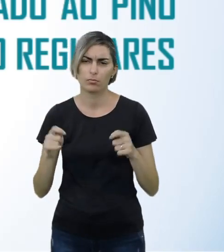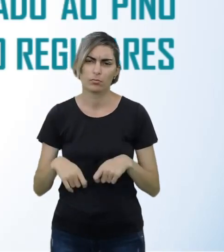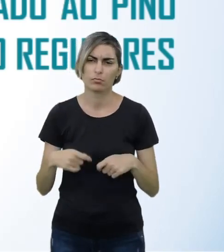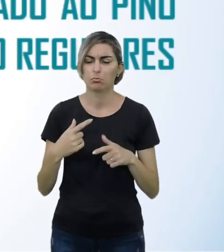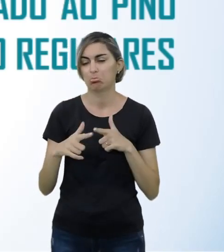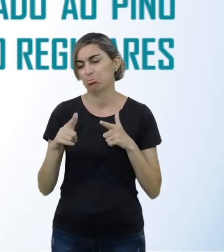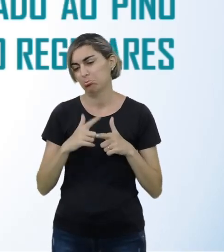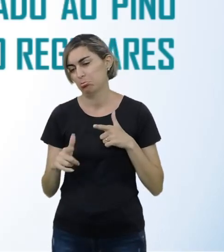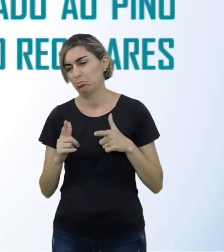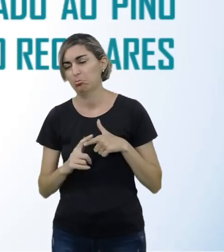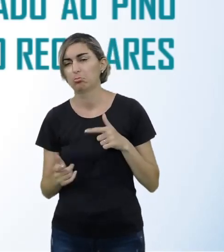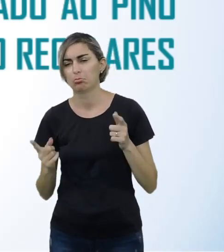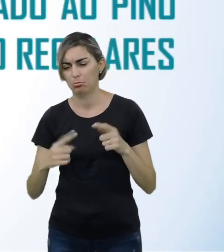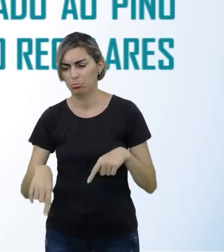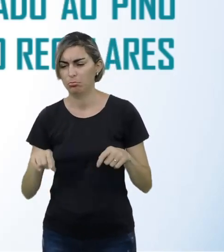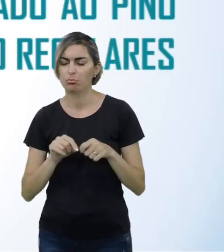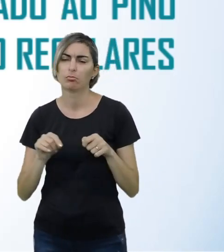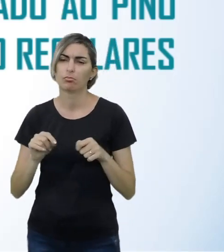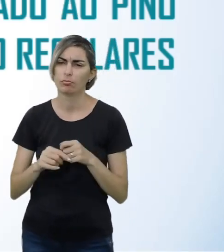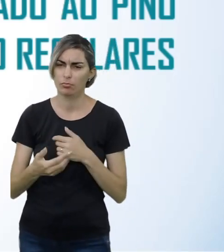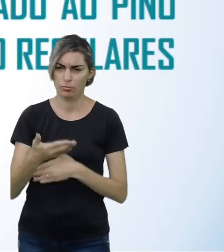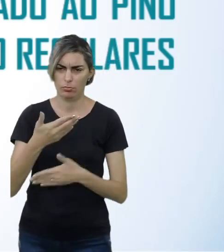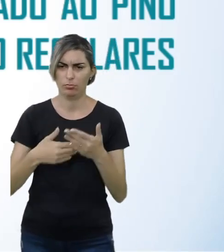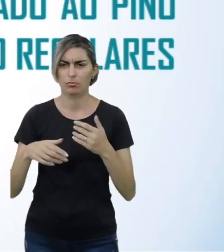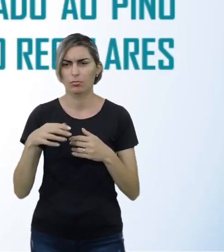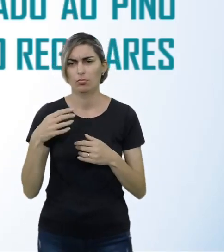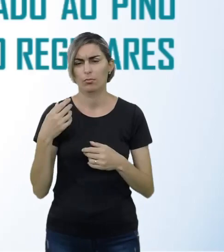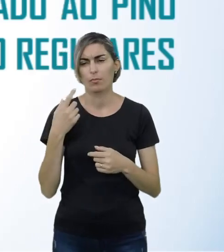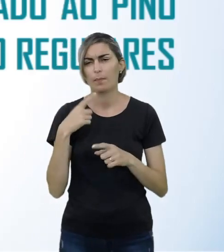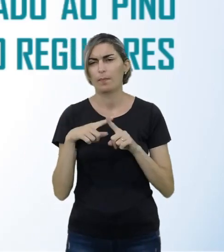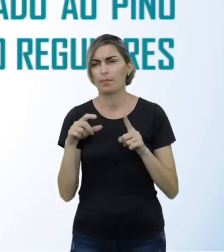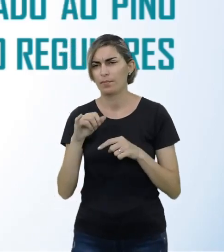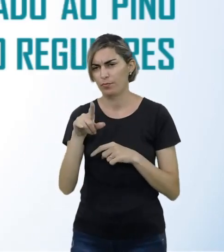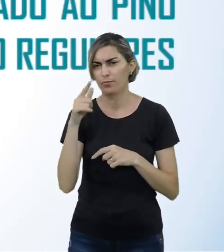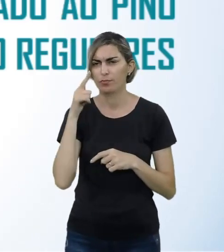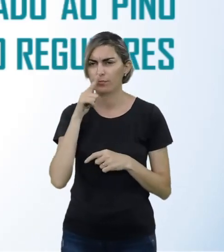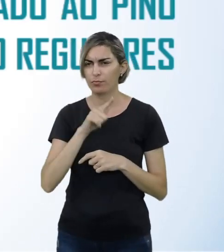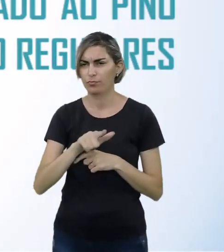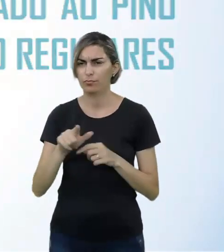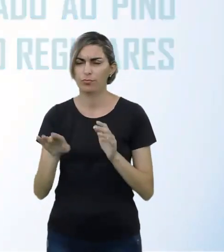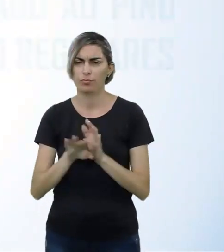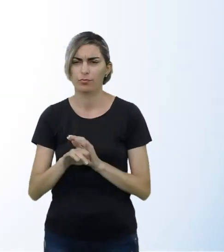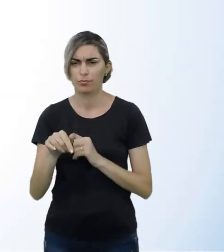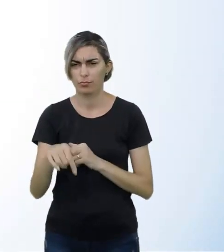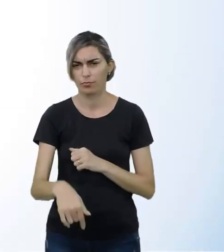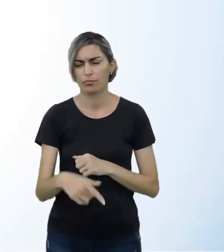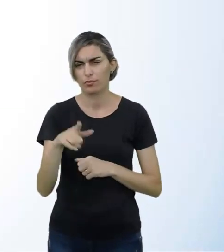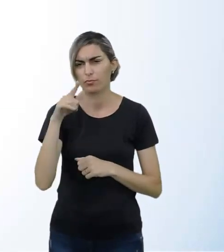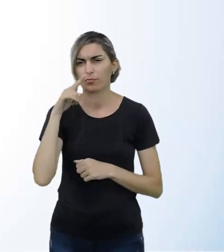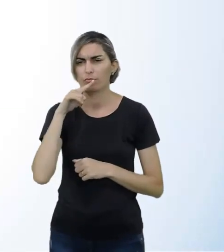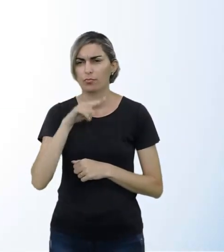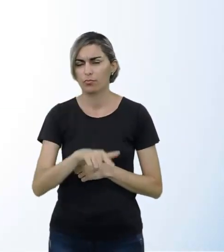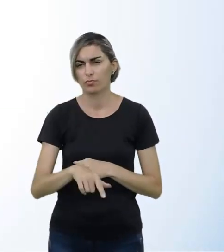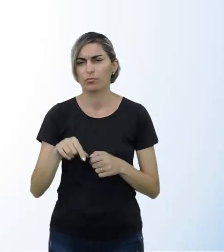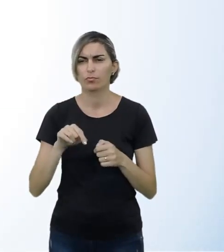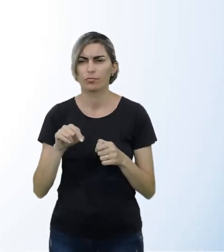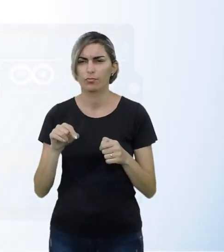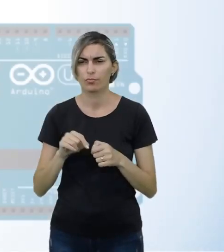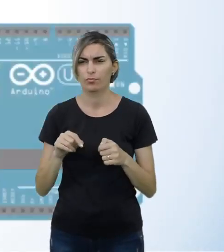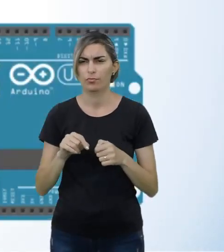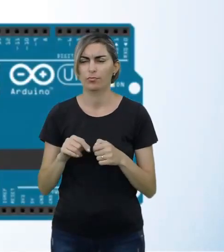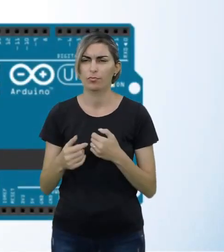funcionando, se tem algum problema, a gente faz essa gravação. Mas se você conseguiu chegar até aqui, você conseguiu fazer com